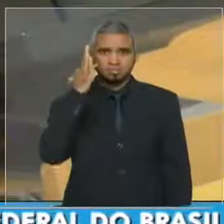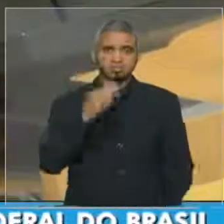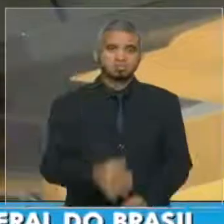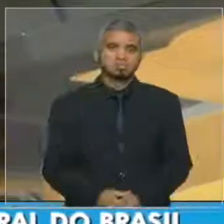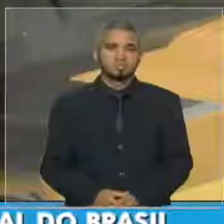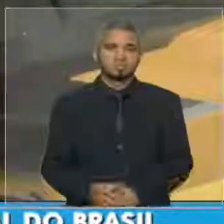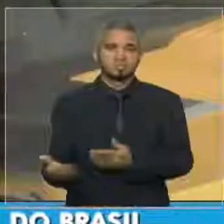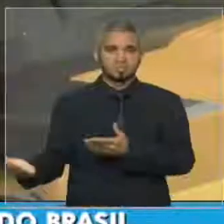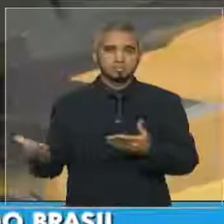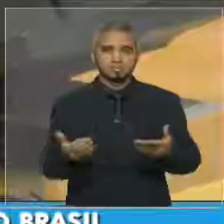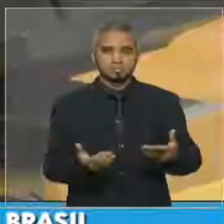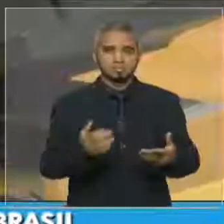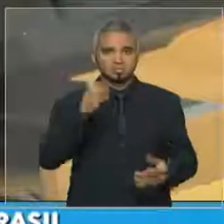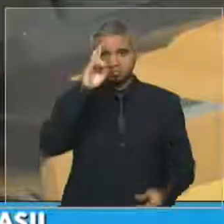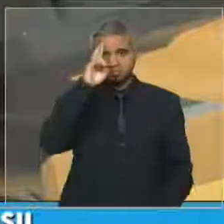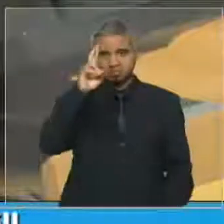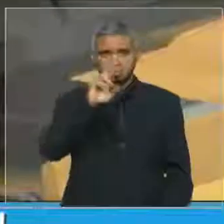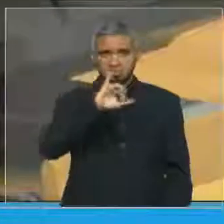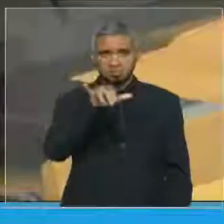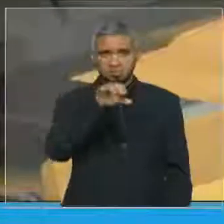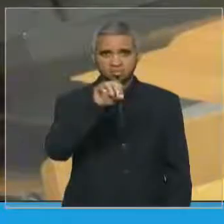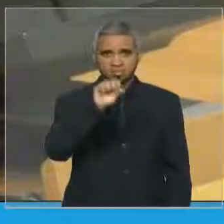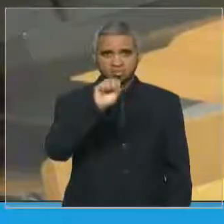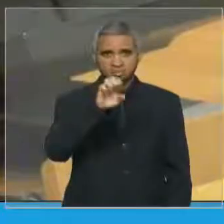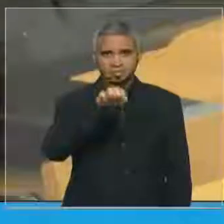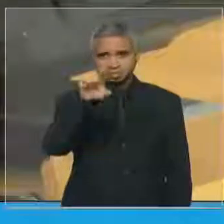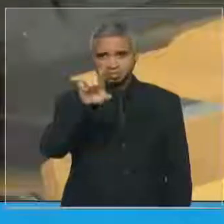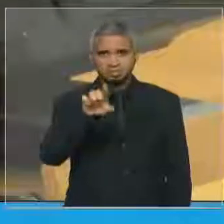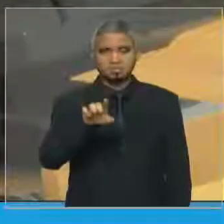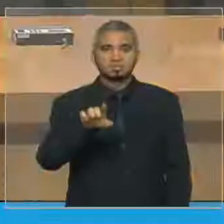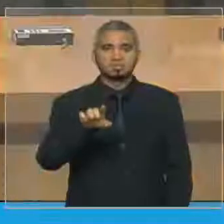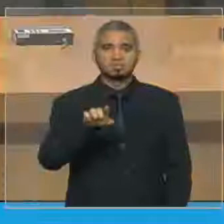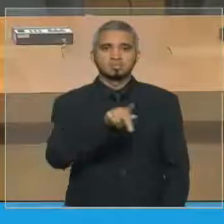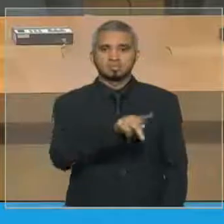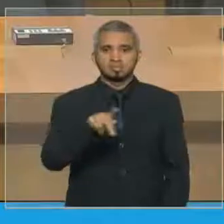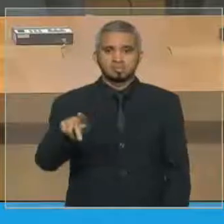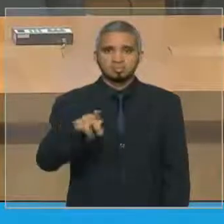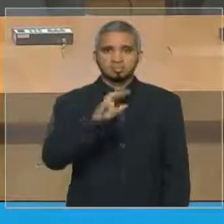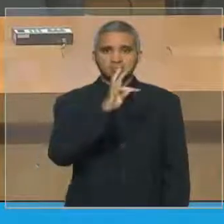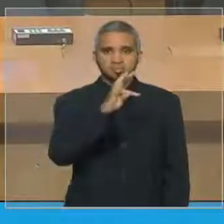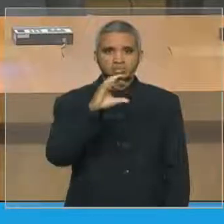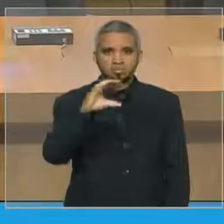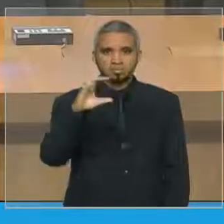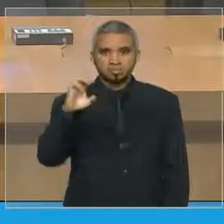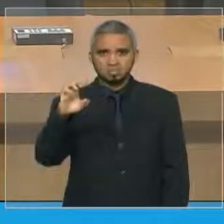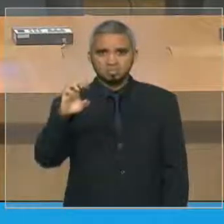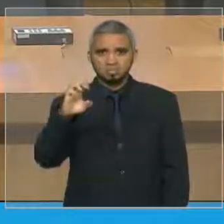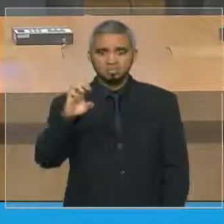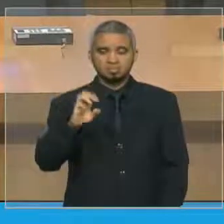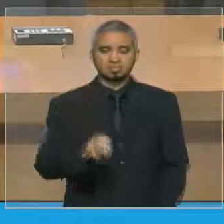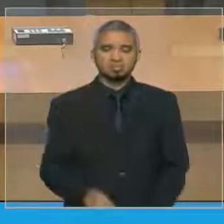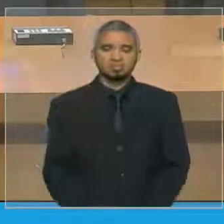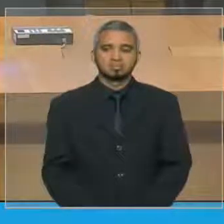Excelentíssimo senhor José Ribamar Caldas Furtado, presidente do Tribunal de Contas do Estado.